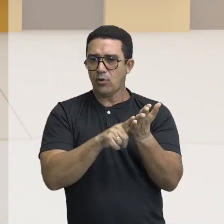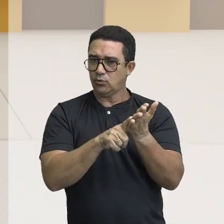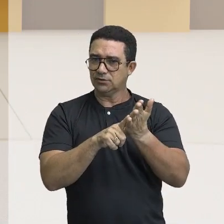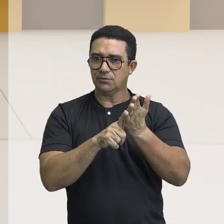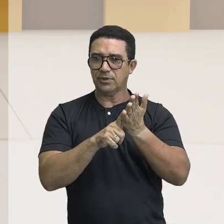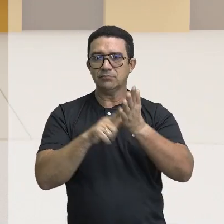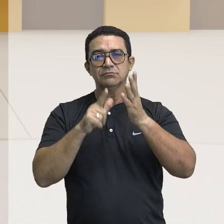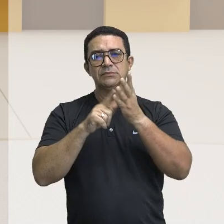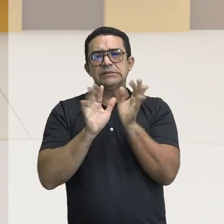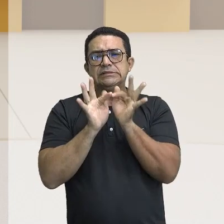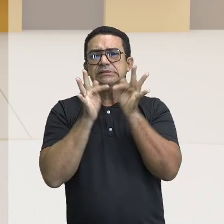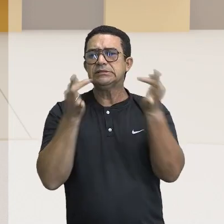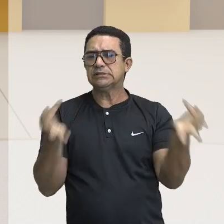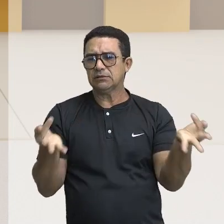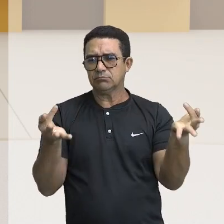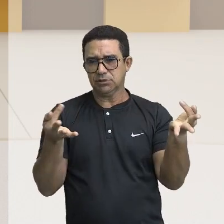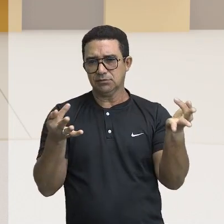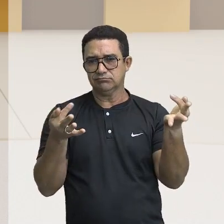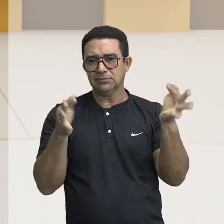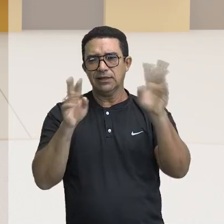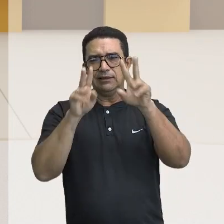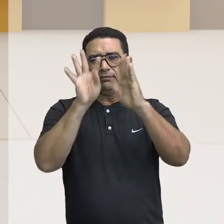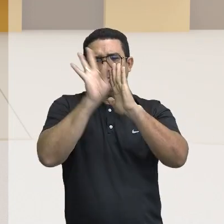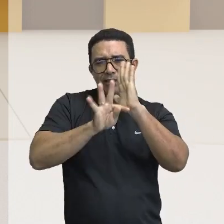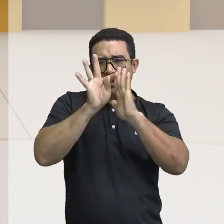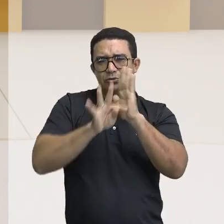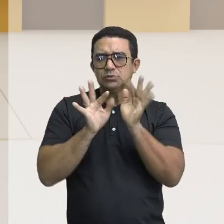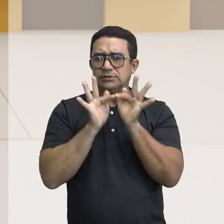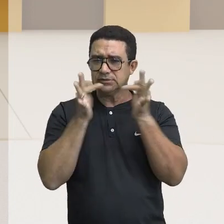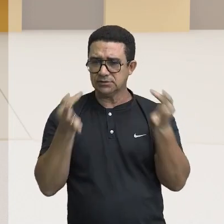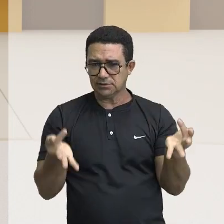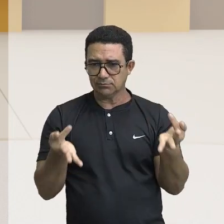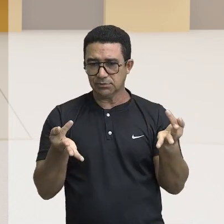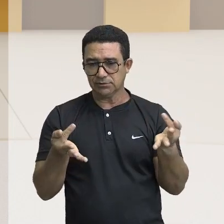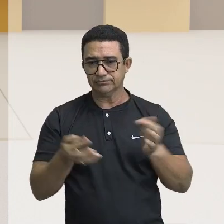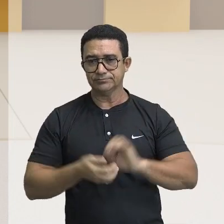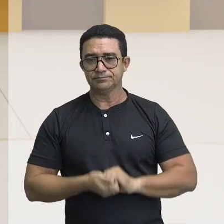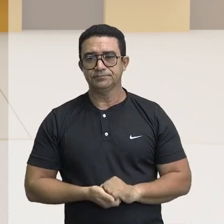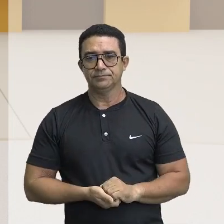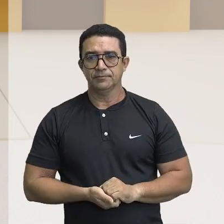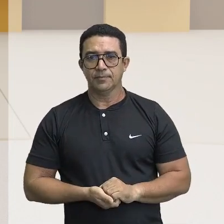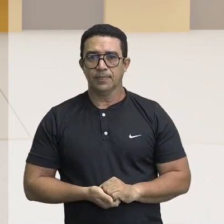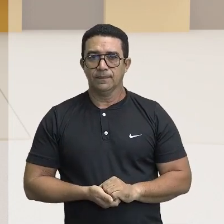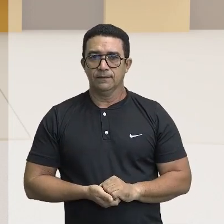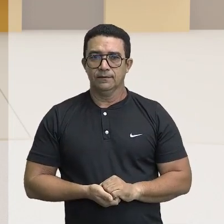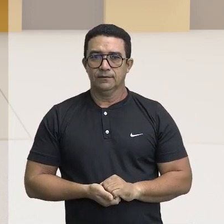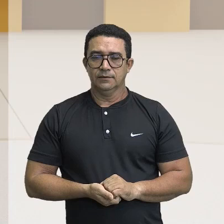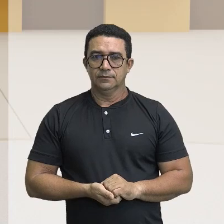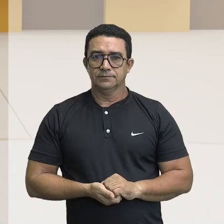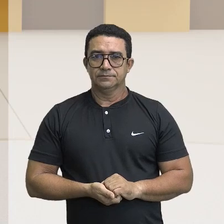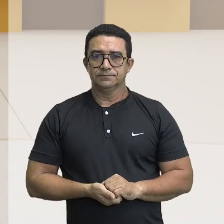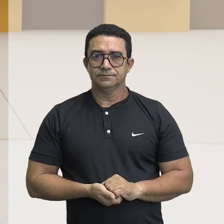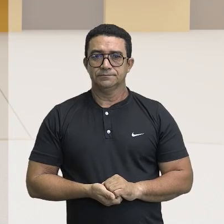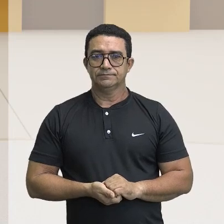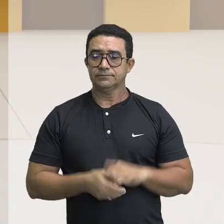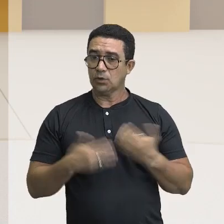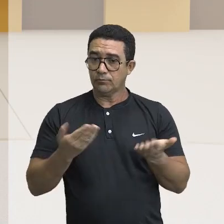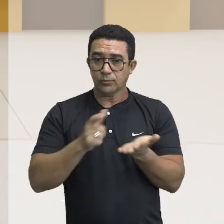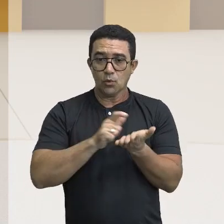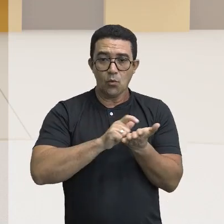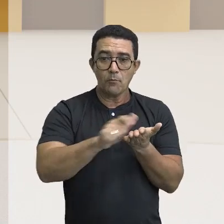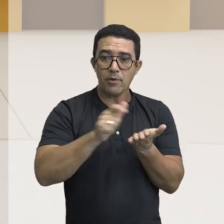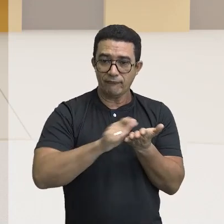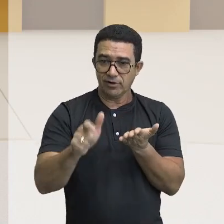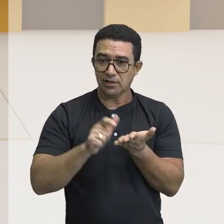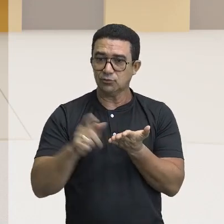mensagem simples, tá? Essa é a diferença dele para os outros meios, tá? Exatamente. E o panfleto, a gente